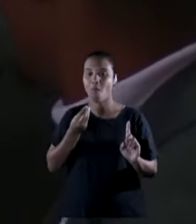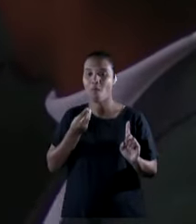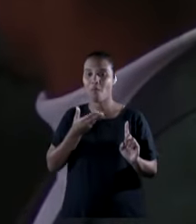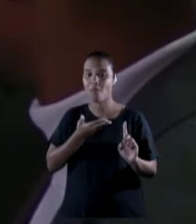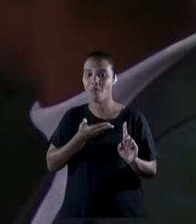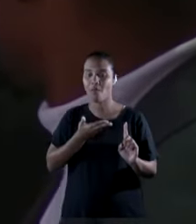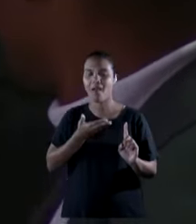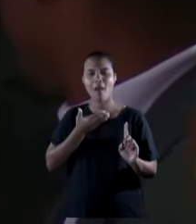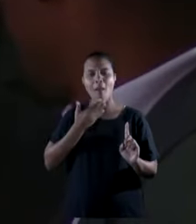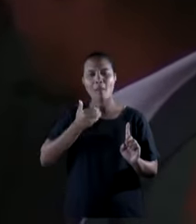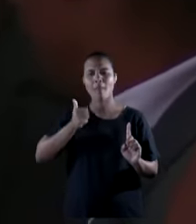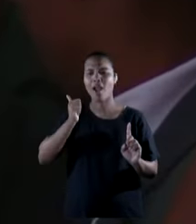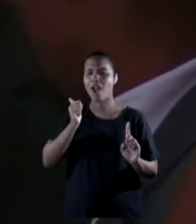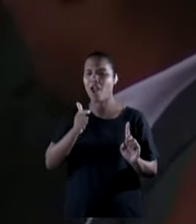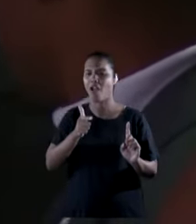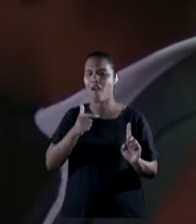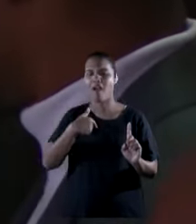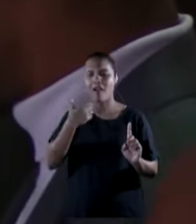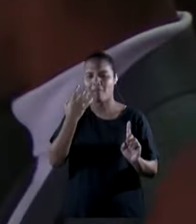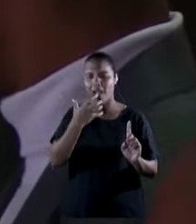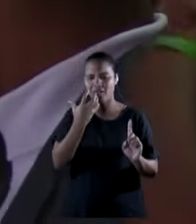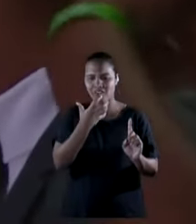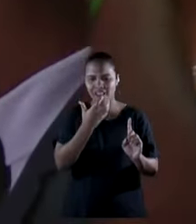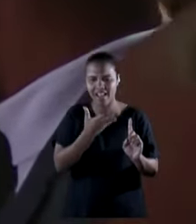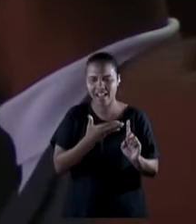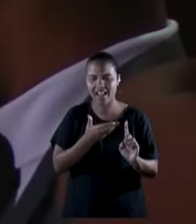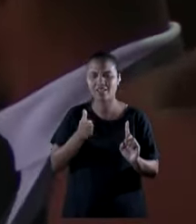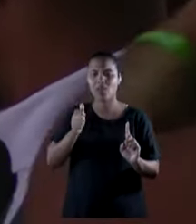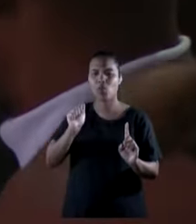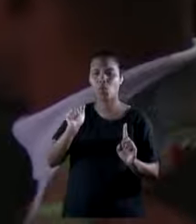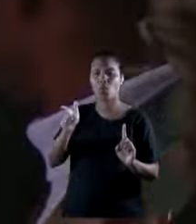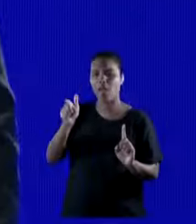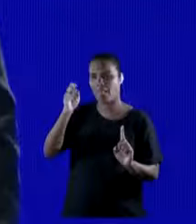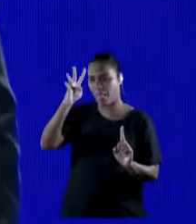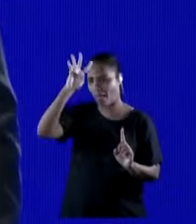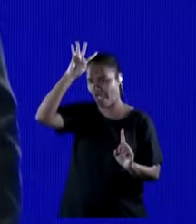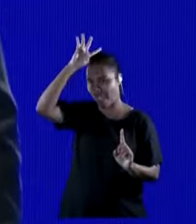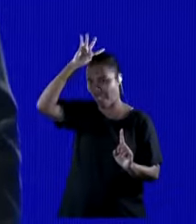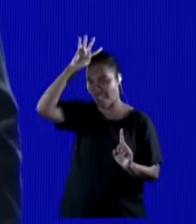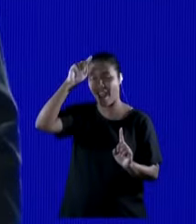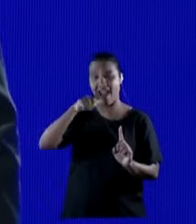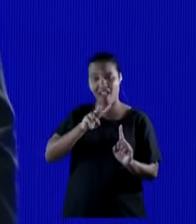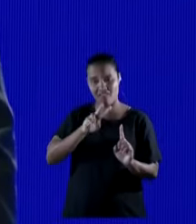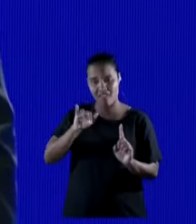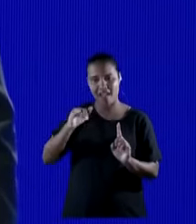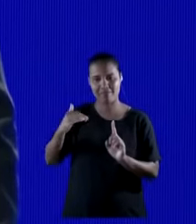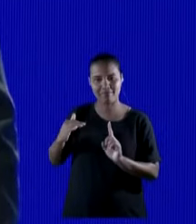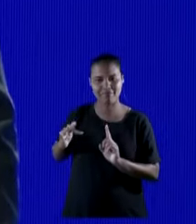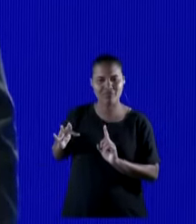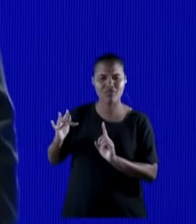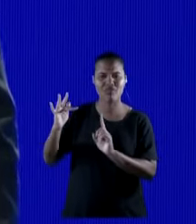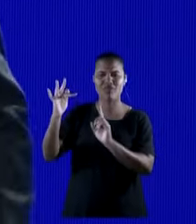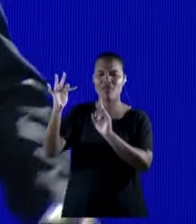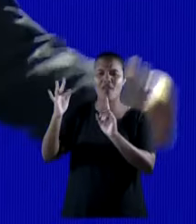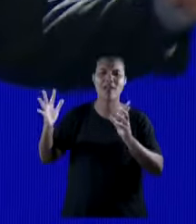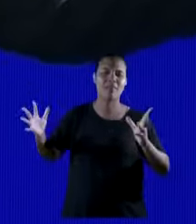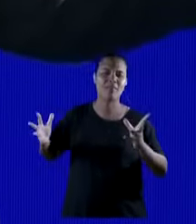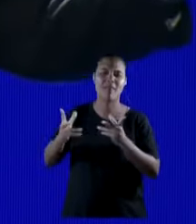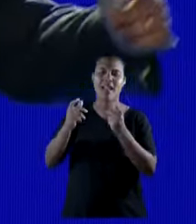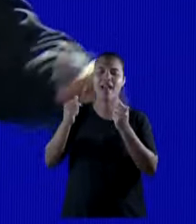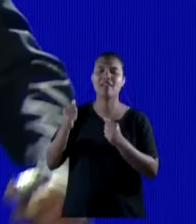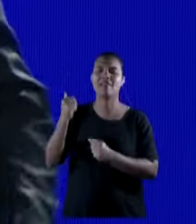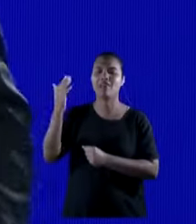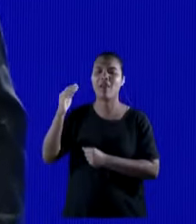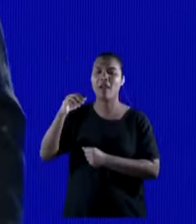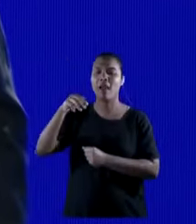do que Neymar. Entendeu? Esse moleque vai longe, se Deus quiser. Está no Real Madrid. Entendeu? E fala muito